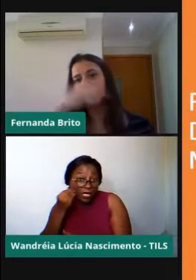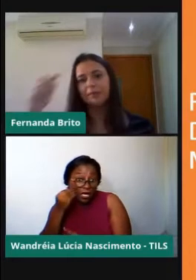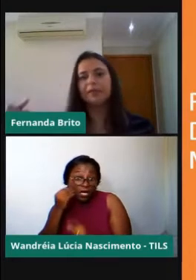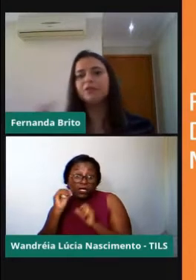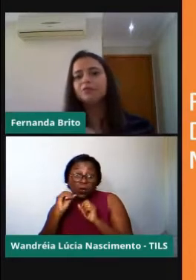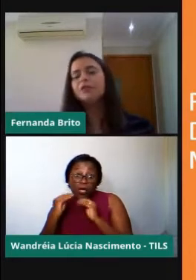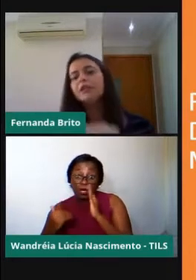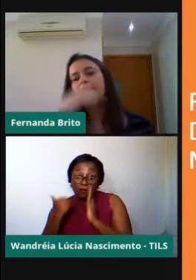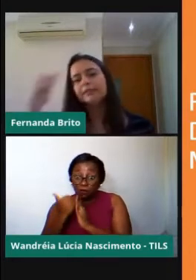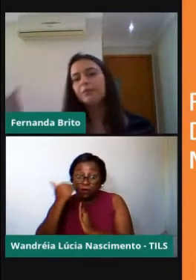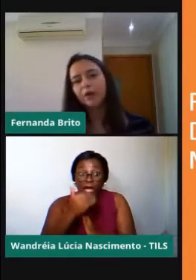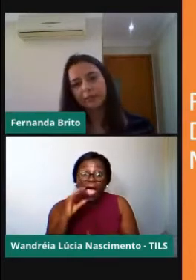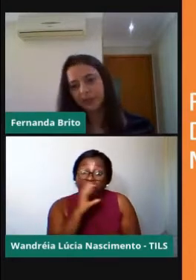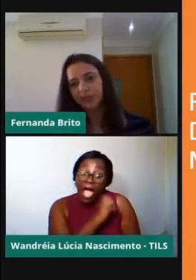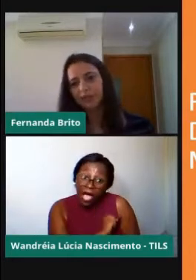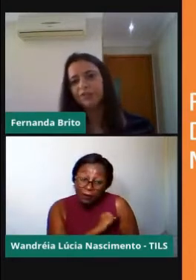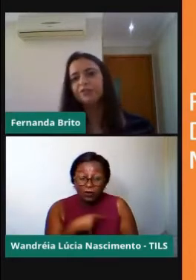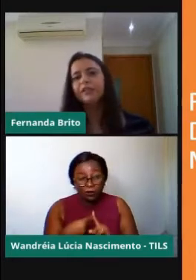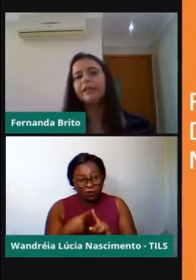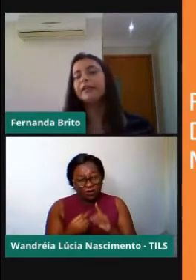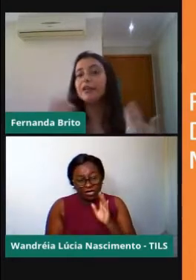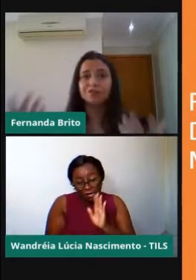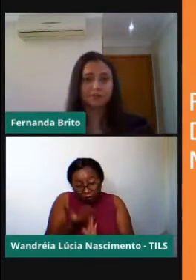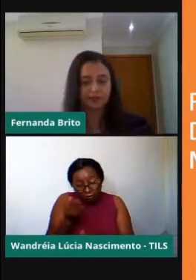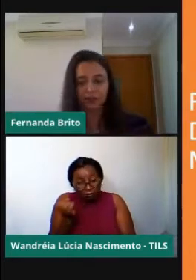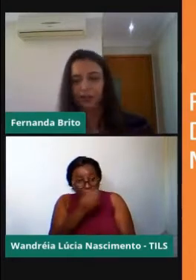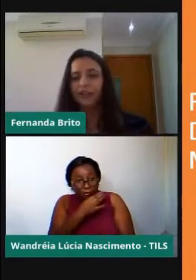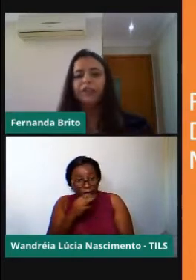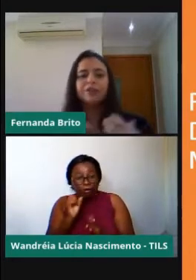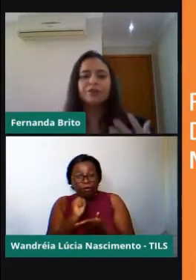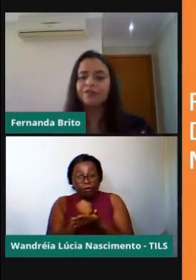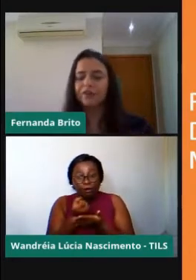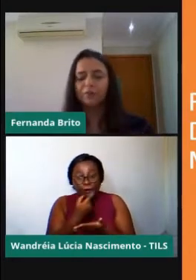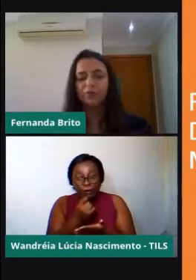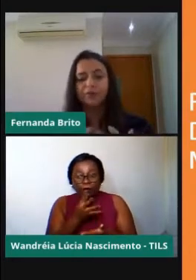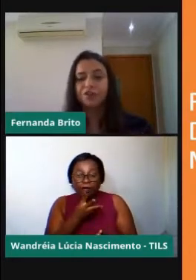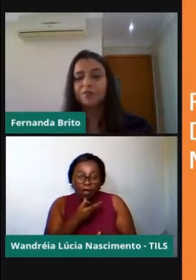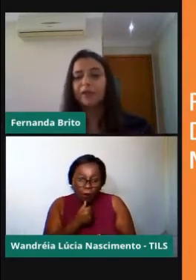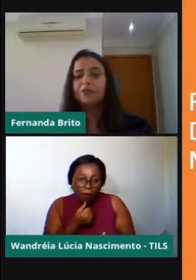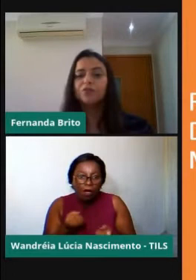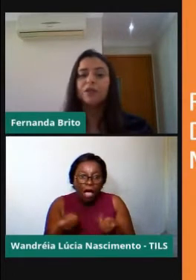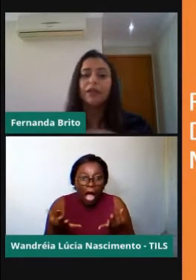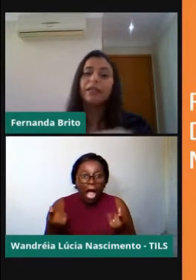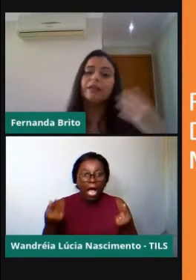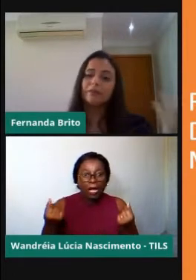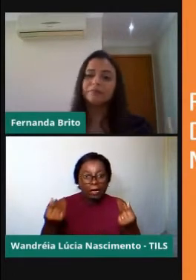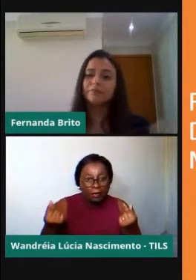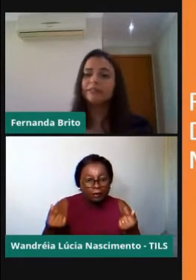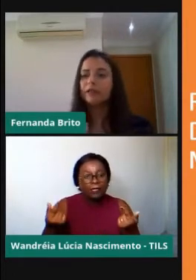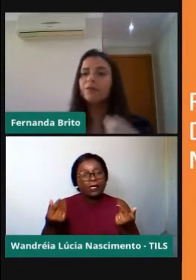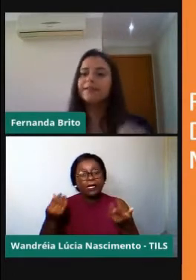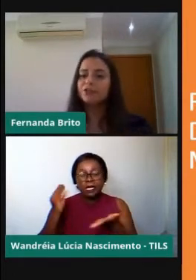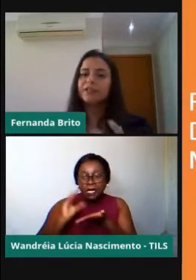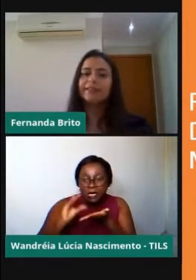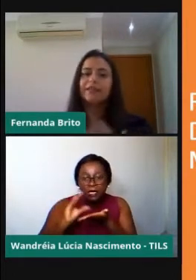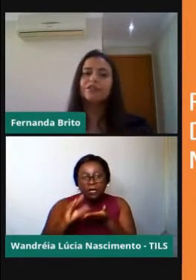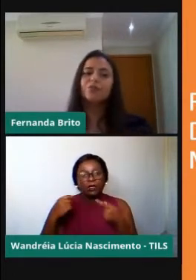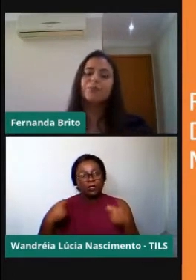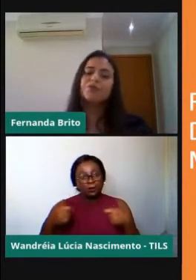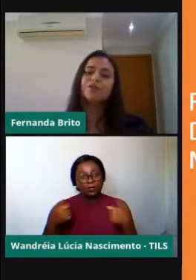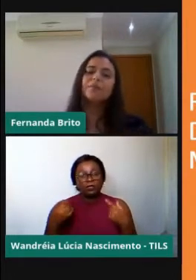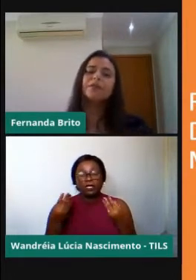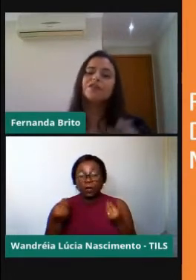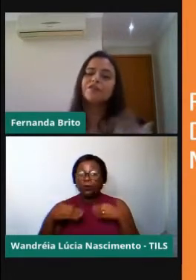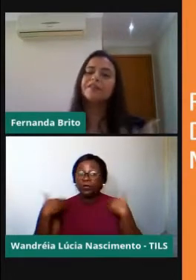novo medicamento demora bastante, né, gasta-se dinheiro, enfim, é muito investimento, e então essa